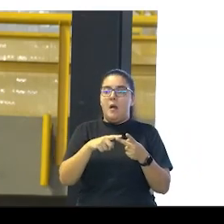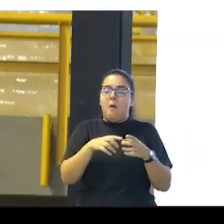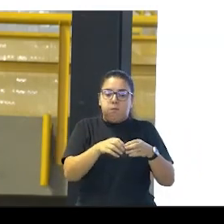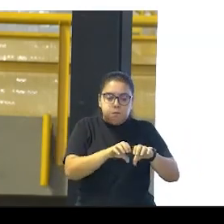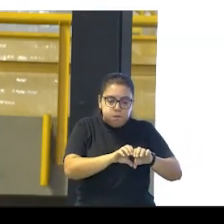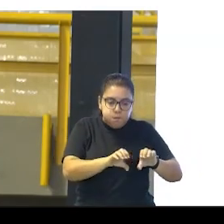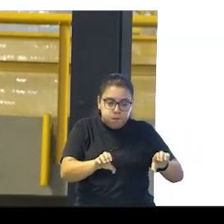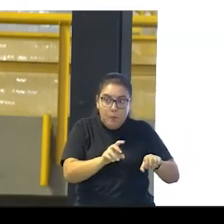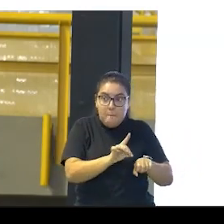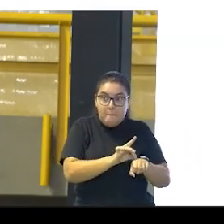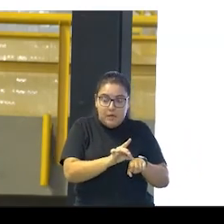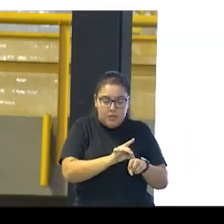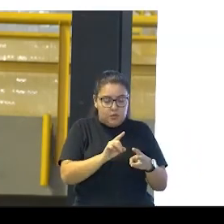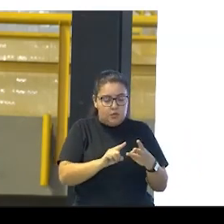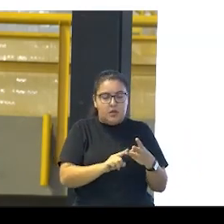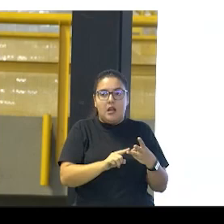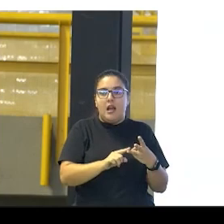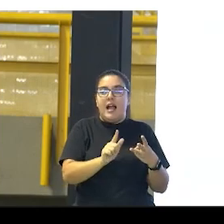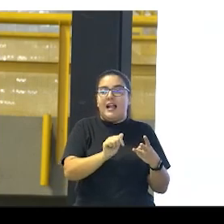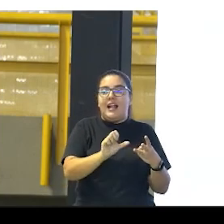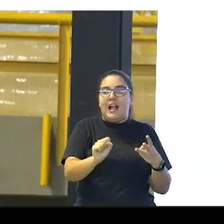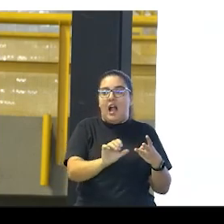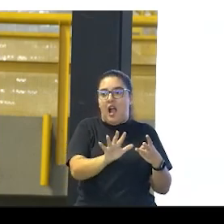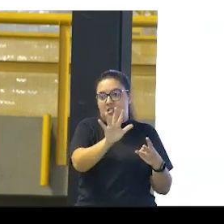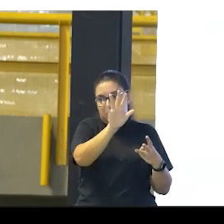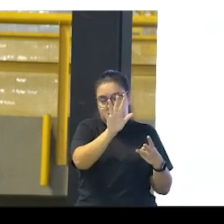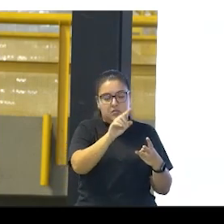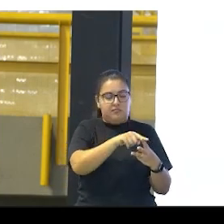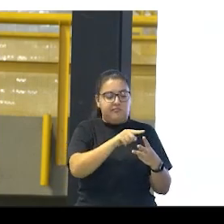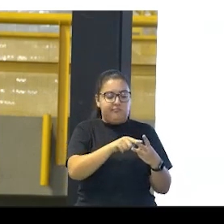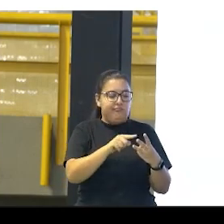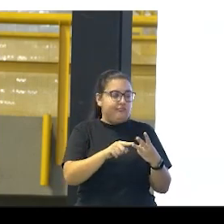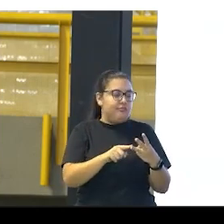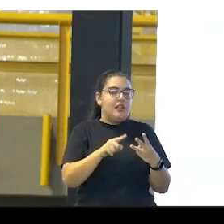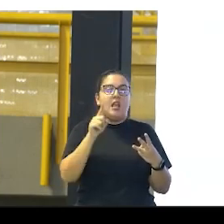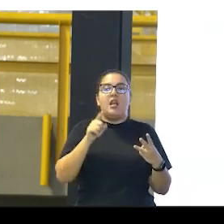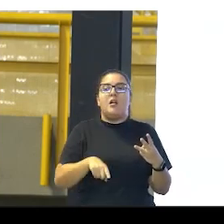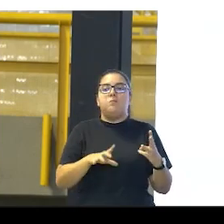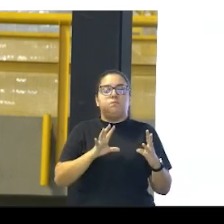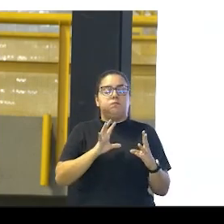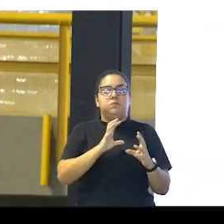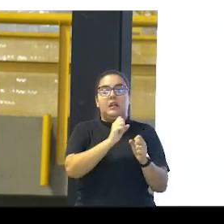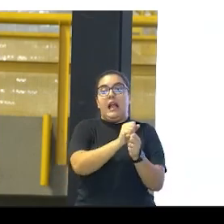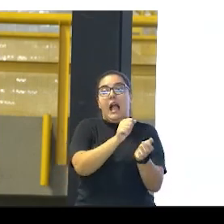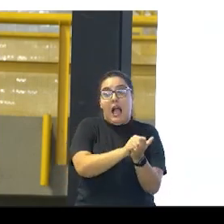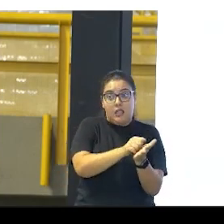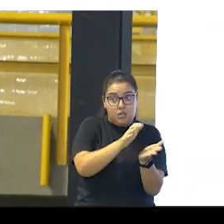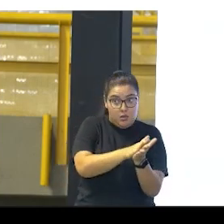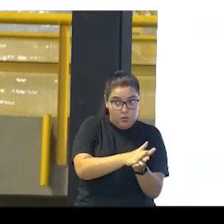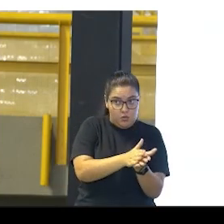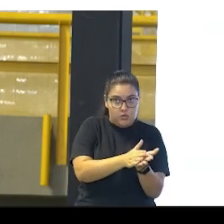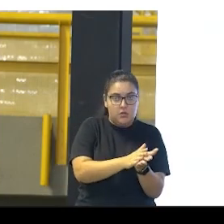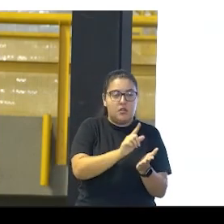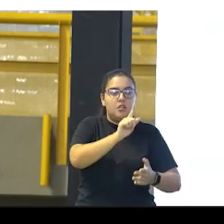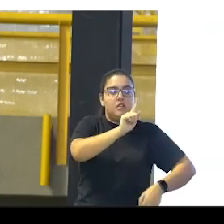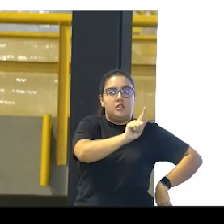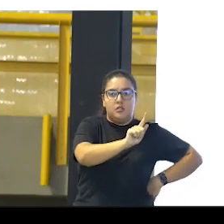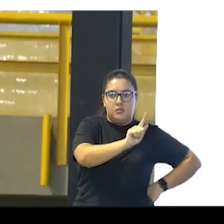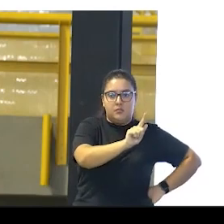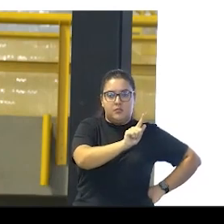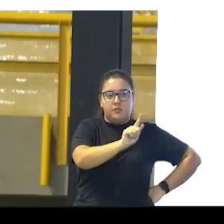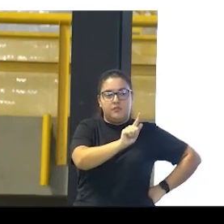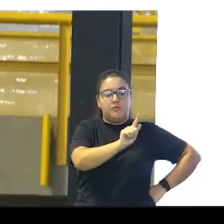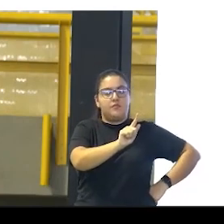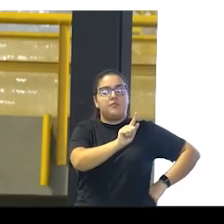e gás, você fala logo numa sigla que você vai anotar aí. G